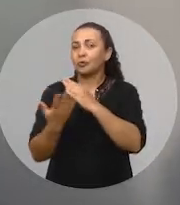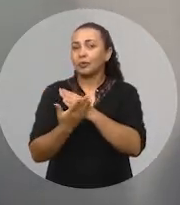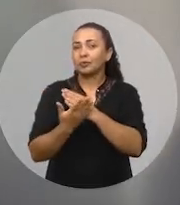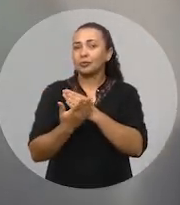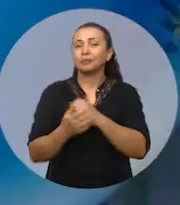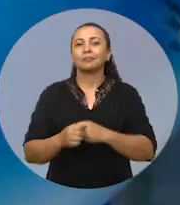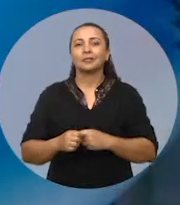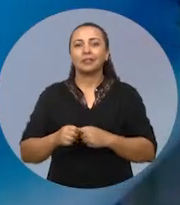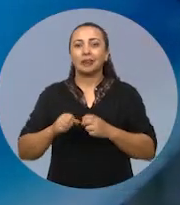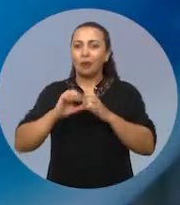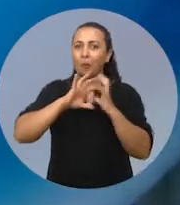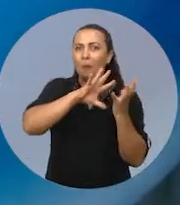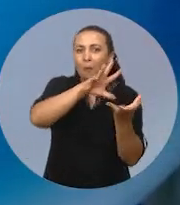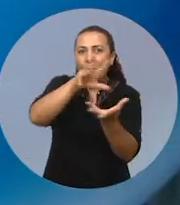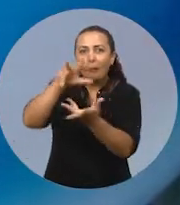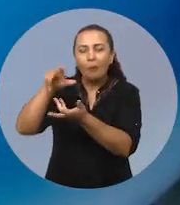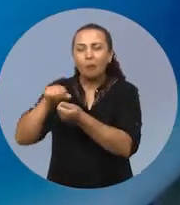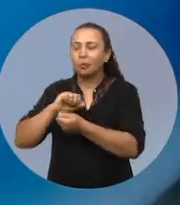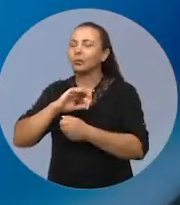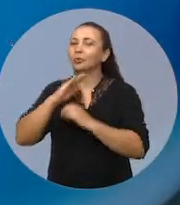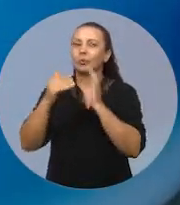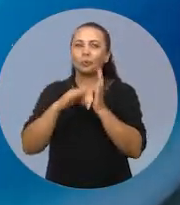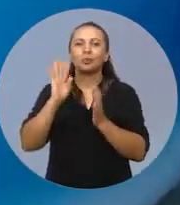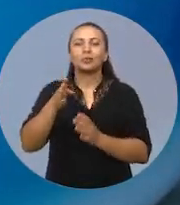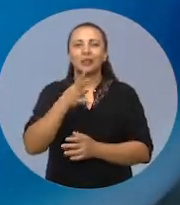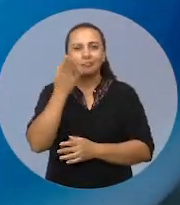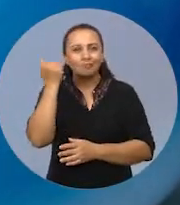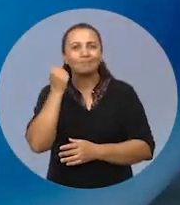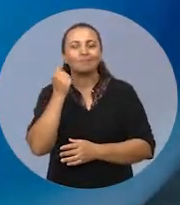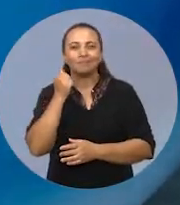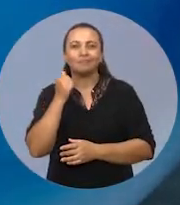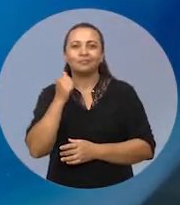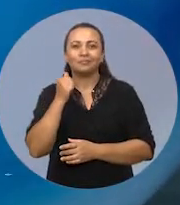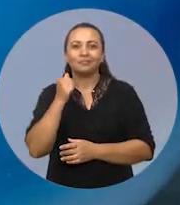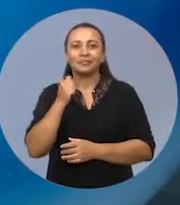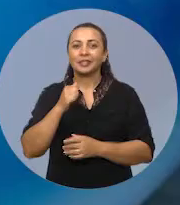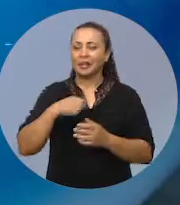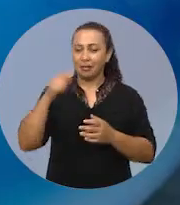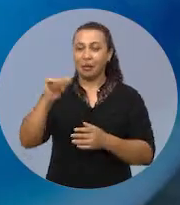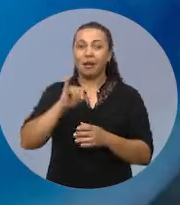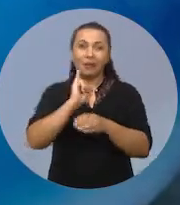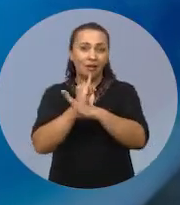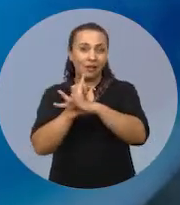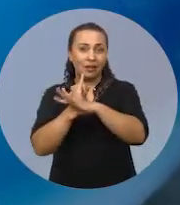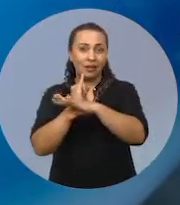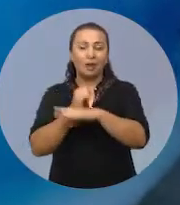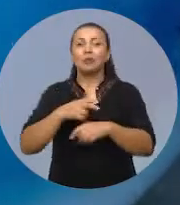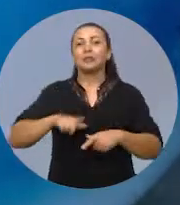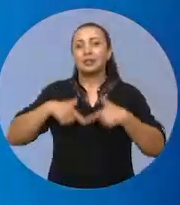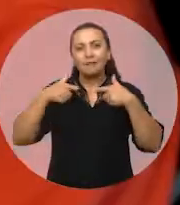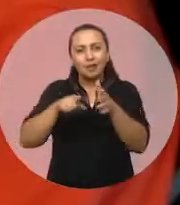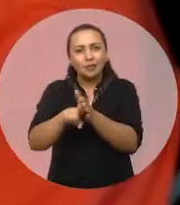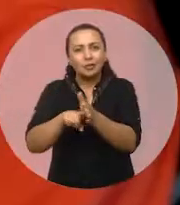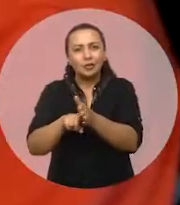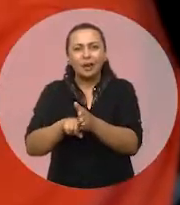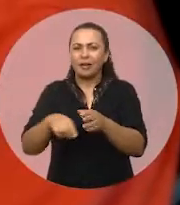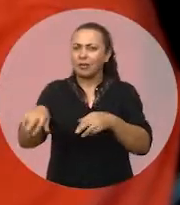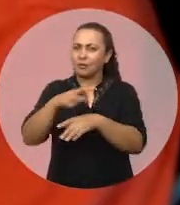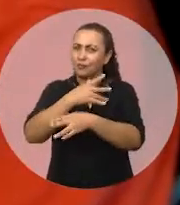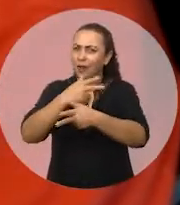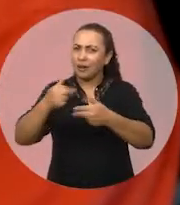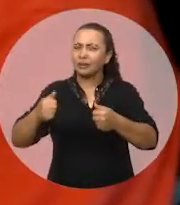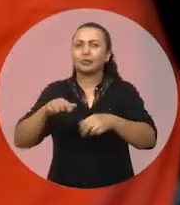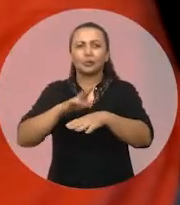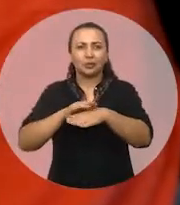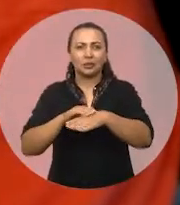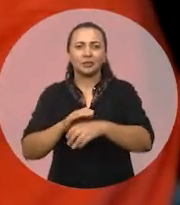está ocorrendo mundialmente. Em Ilhéus, o grupo pesquisa as propriedades do cacau desde 2005 contra diferentes doenças.